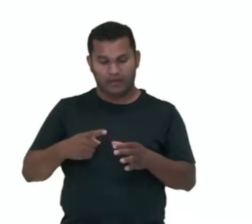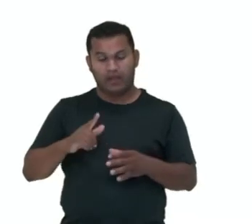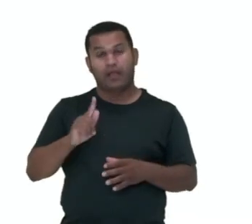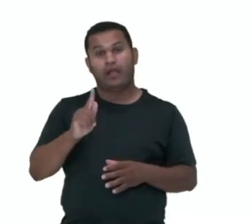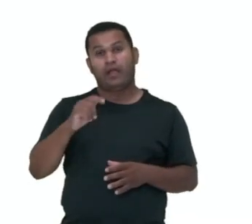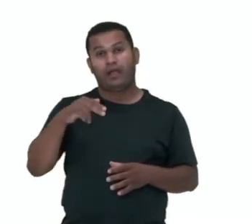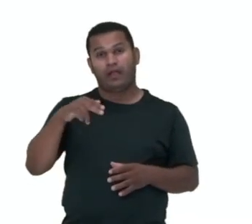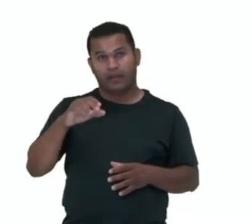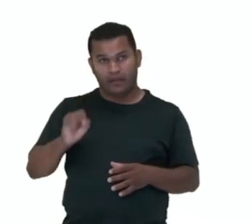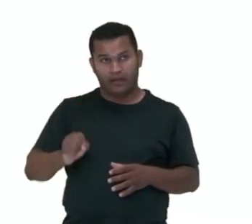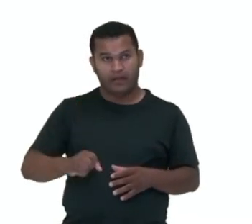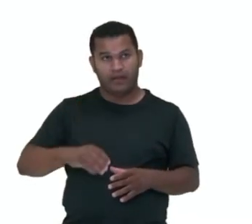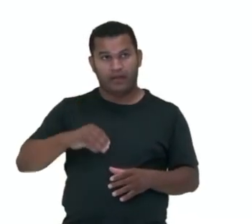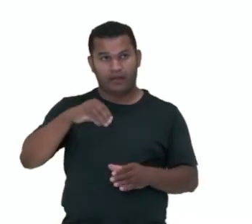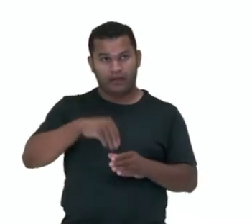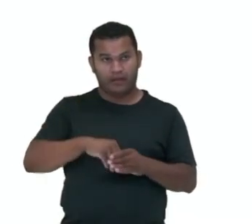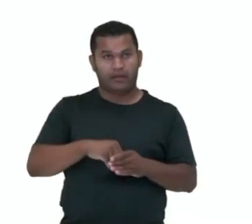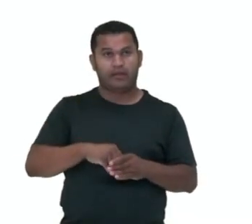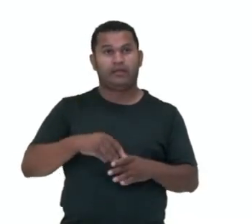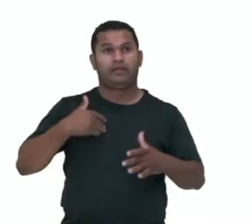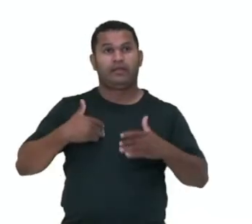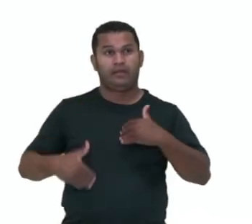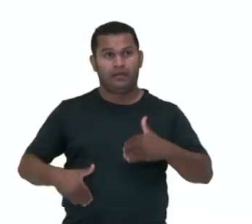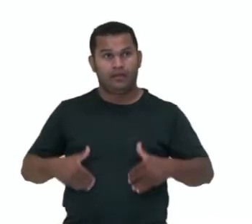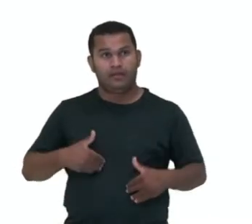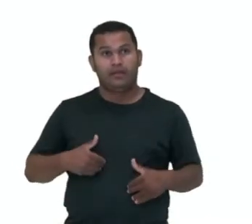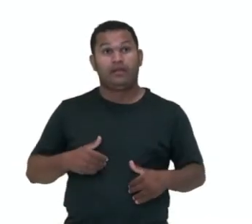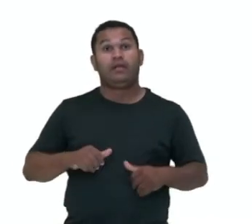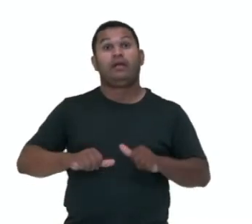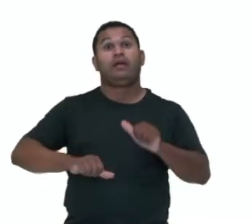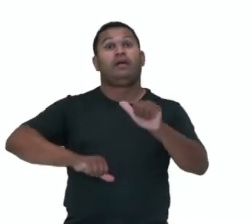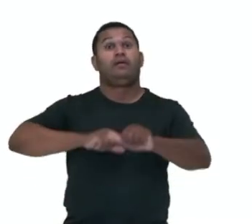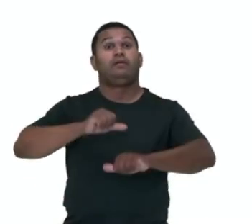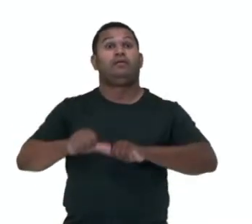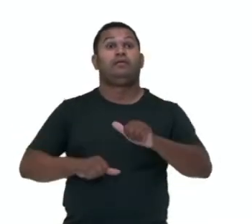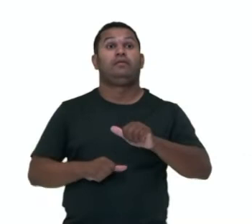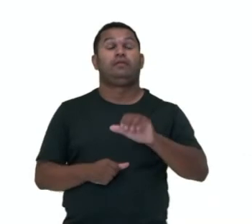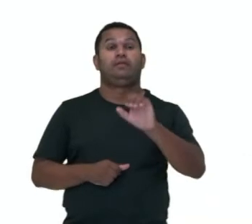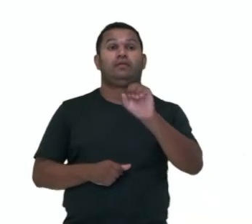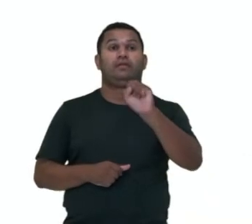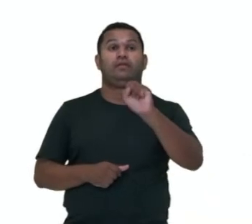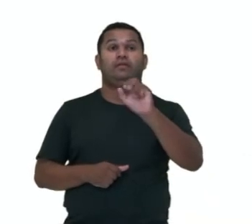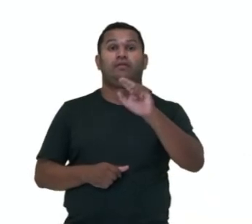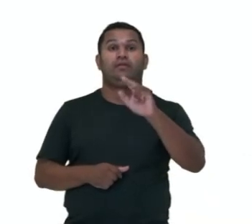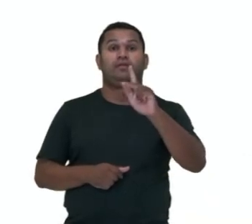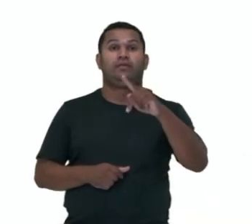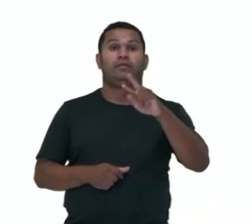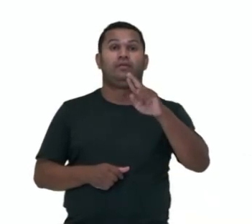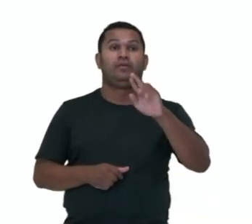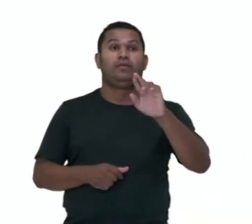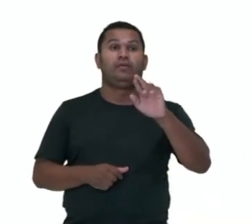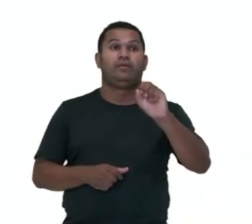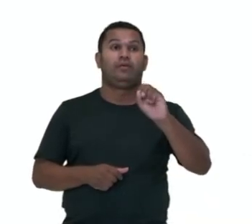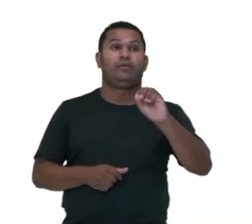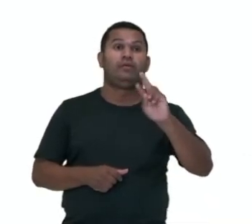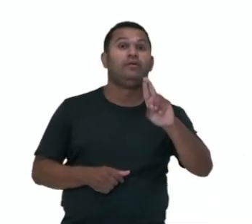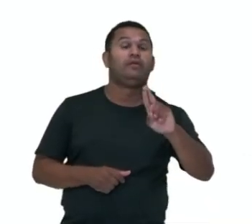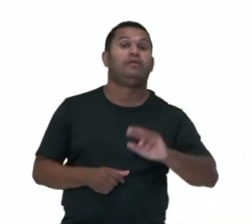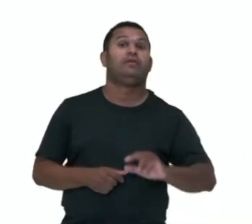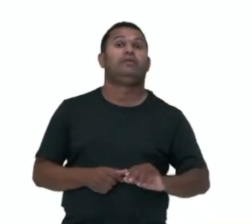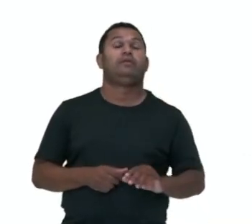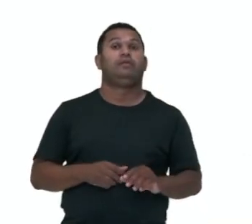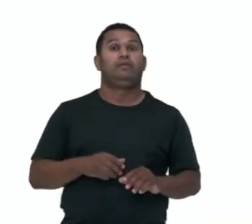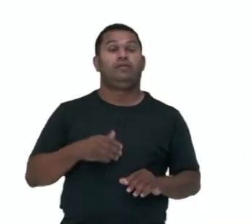de tumores. Esses genes são chamados de genes supressores do tumor, tá? Lembrando, gente, que o câncer é uma divisão